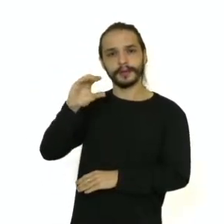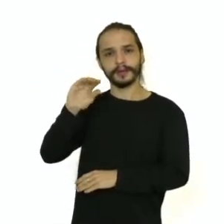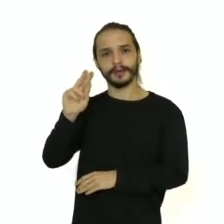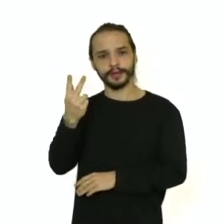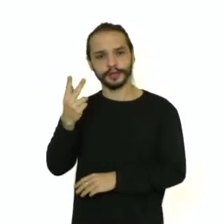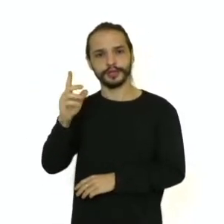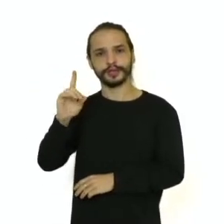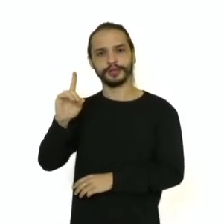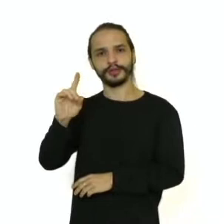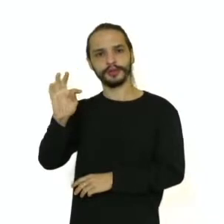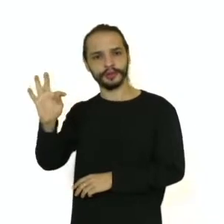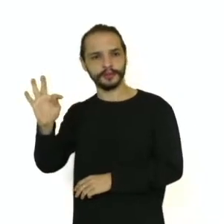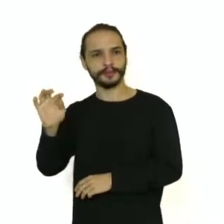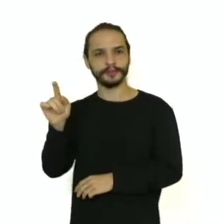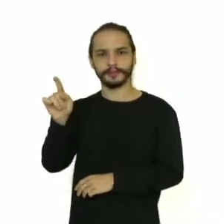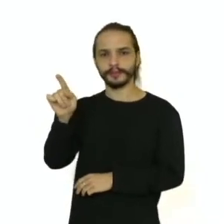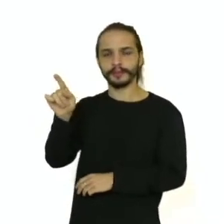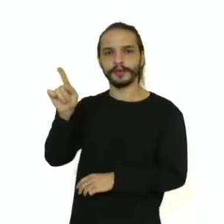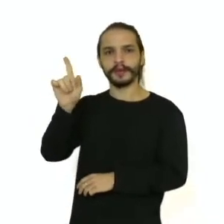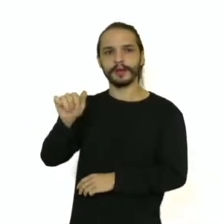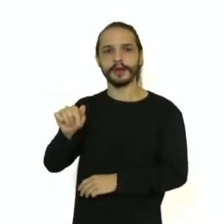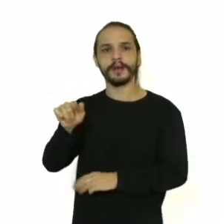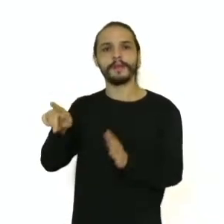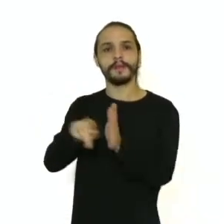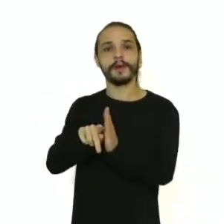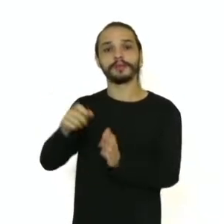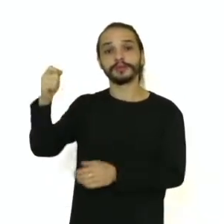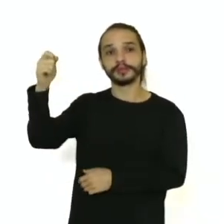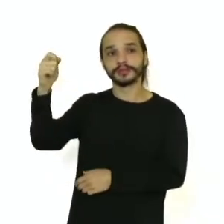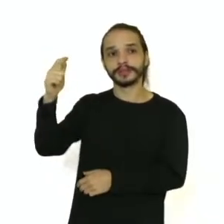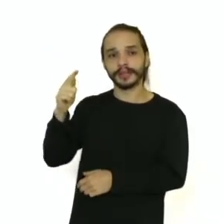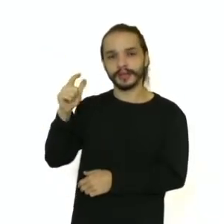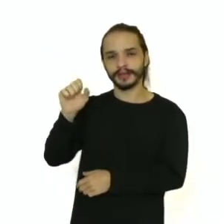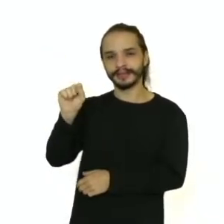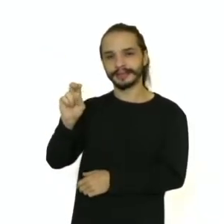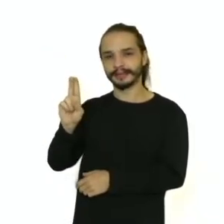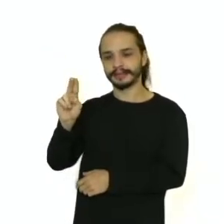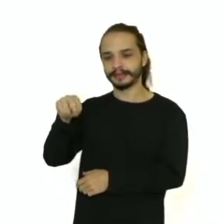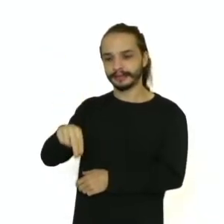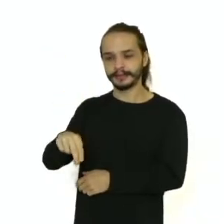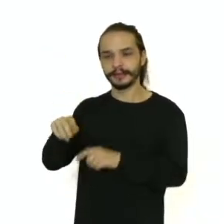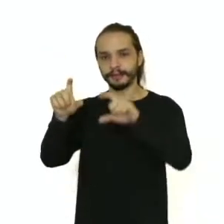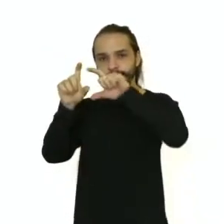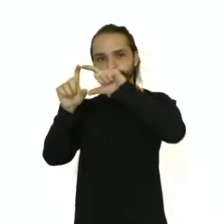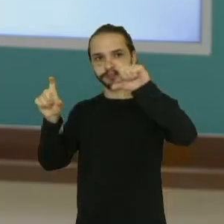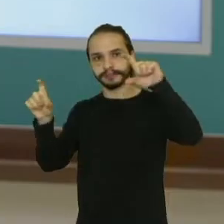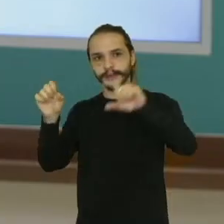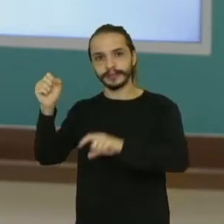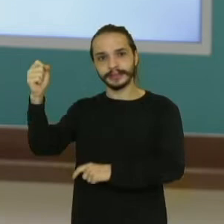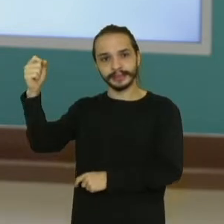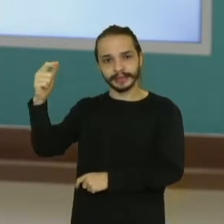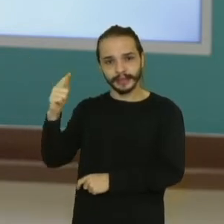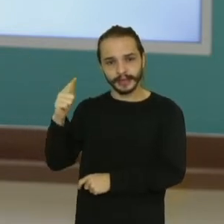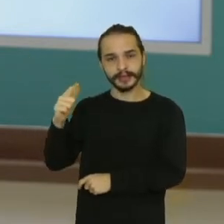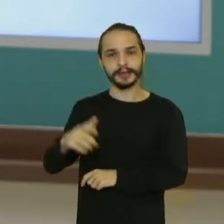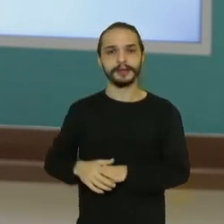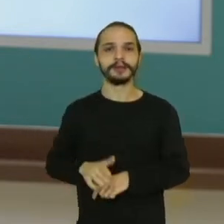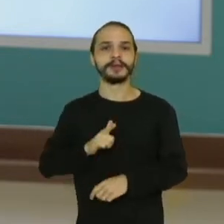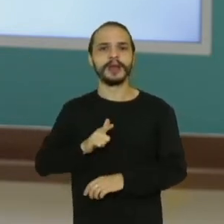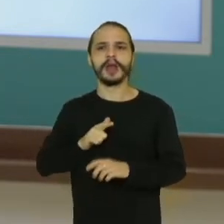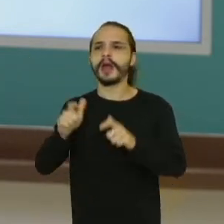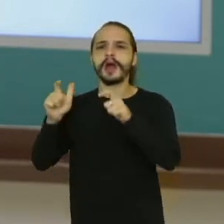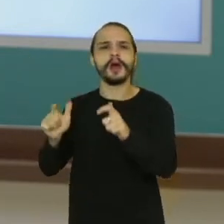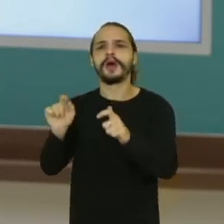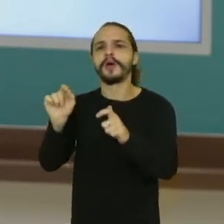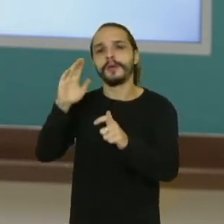Detroit, que é um sunbelt. Sunbelts são cinturões onde se desenvolveu a indústria, né? Por exemplo,